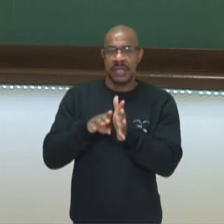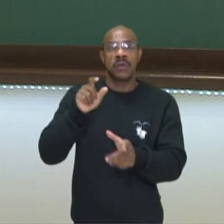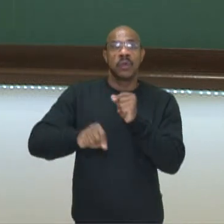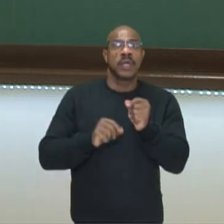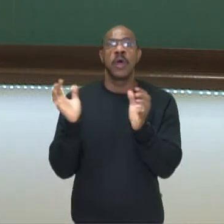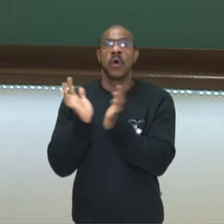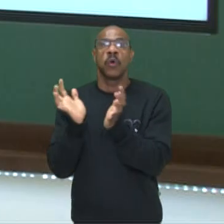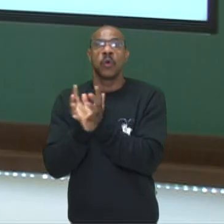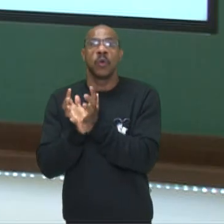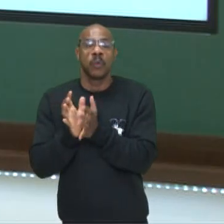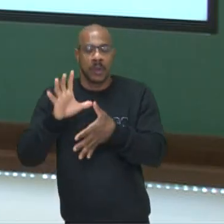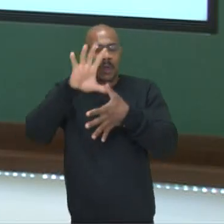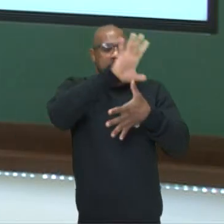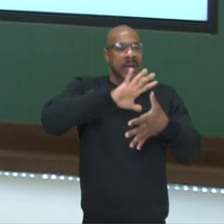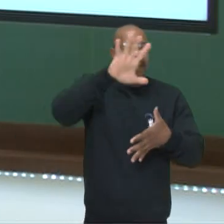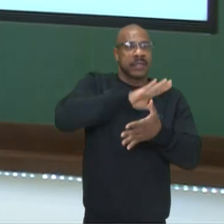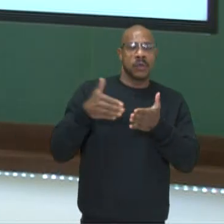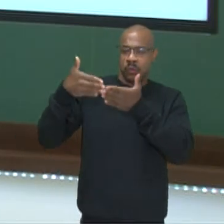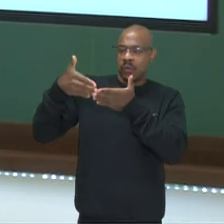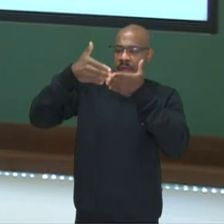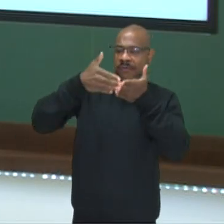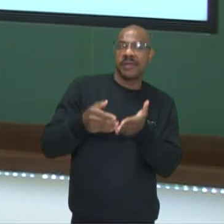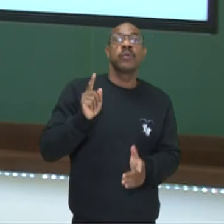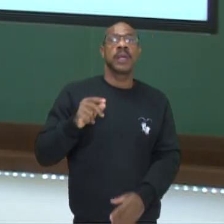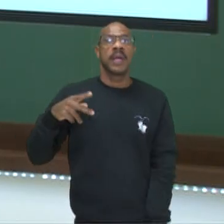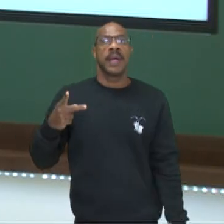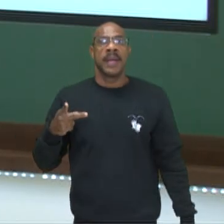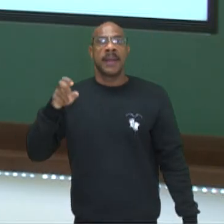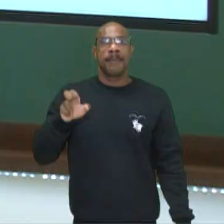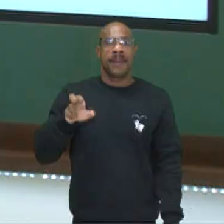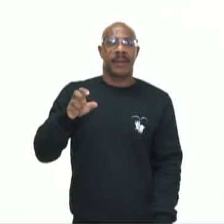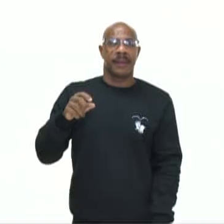à América um navio de nome Mayflower.